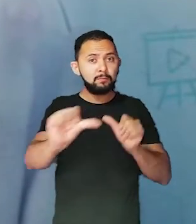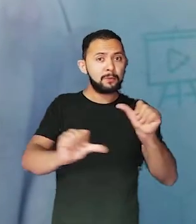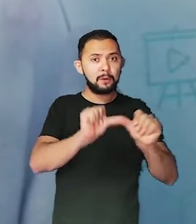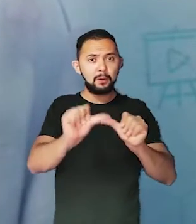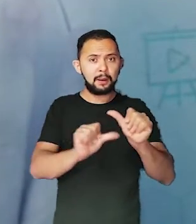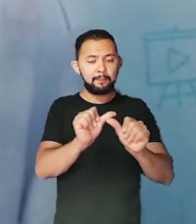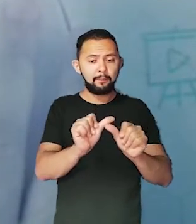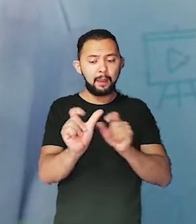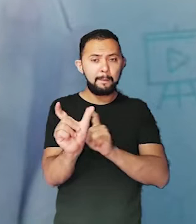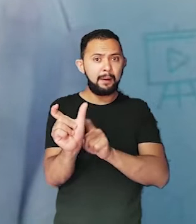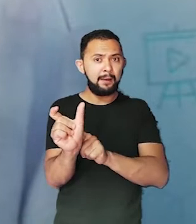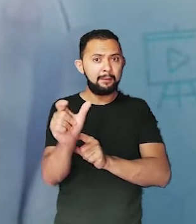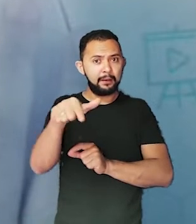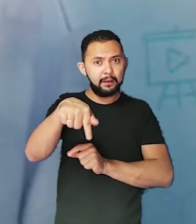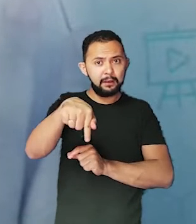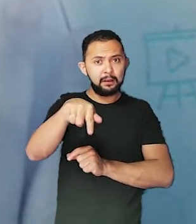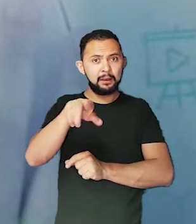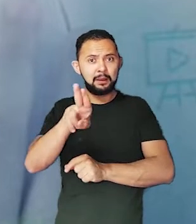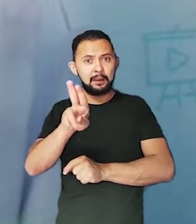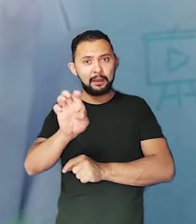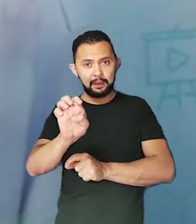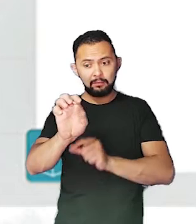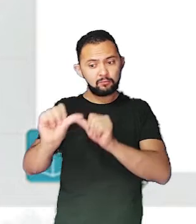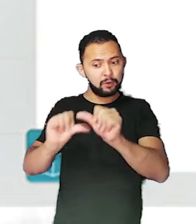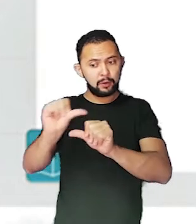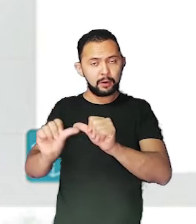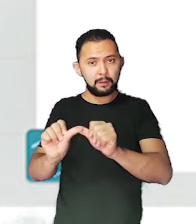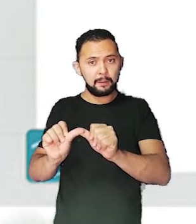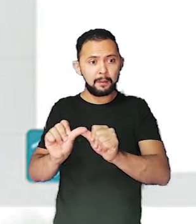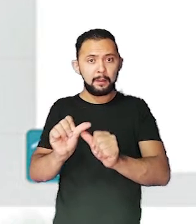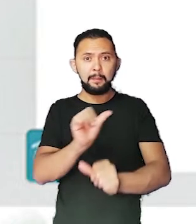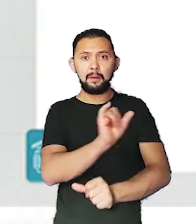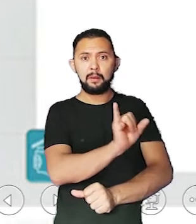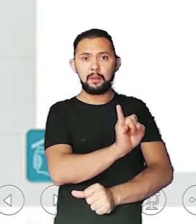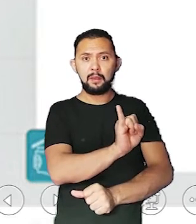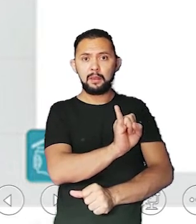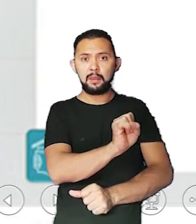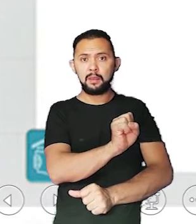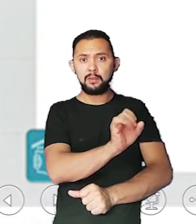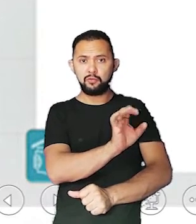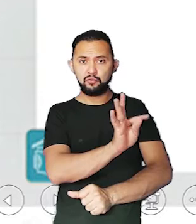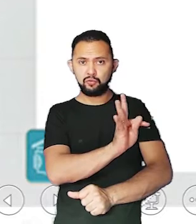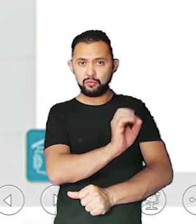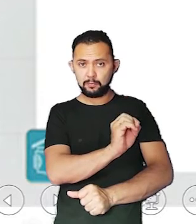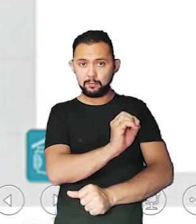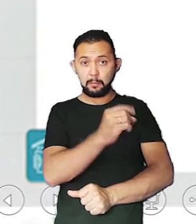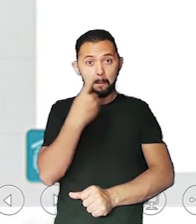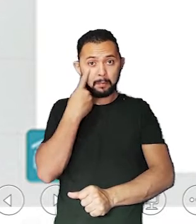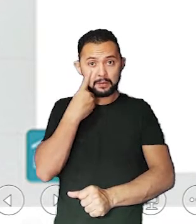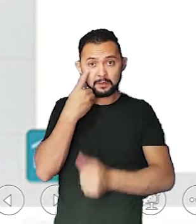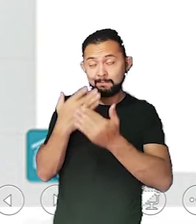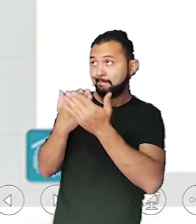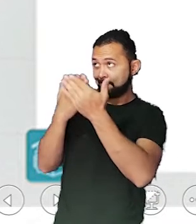que e toda a oração, né, pelo isto, certo? Pelo pronome isto, perdão. Olha aí, acontece isso aqui.